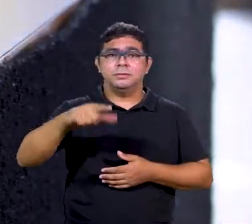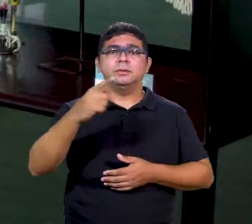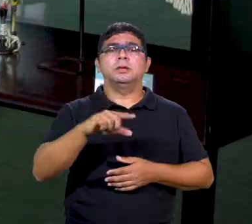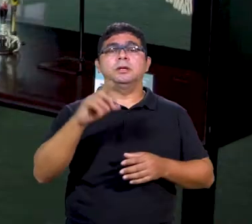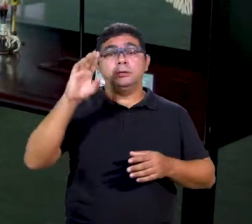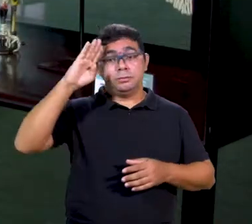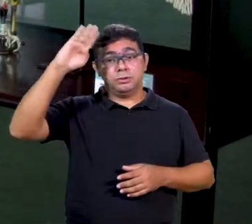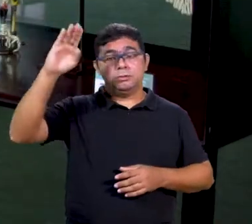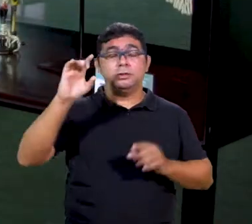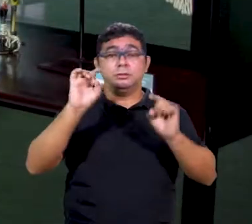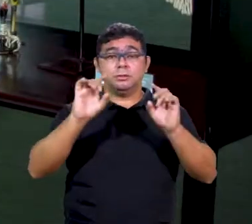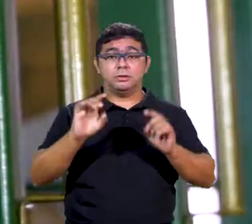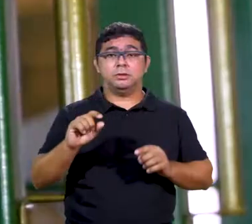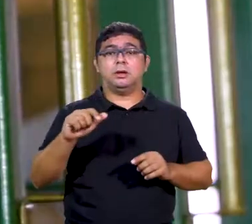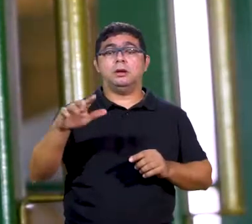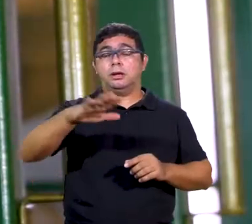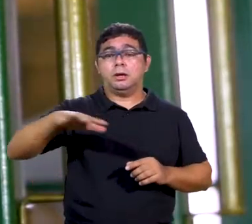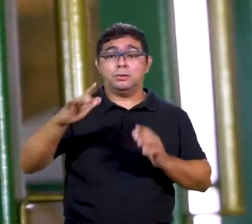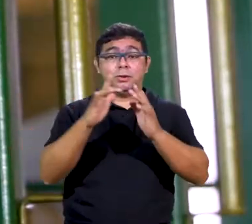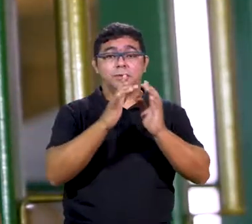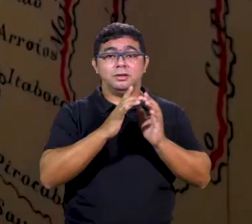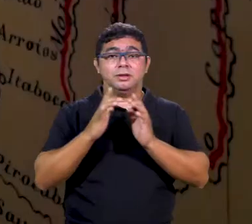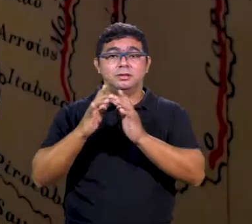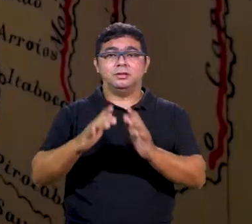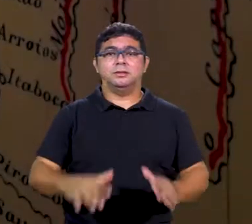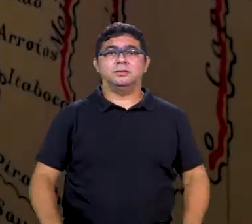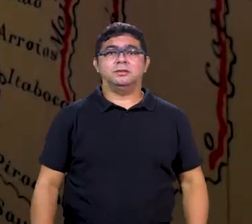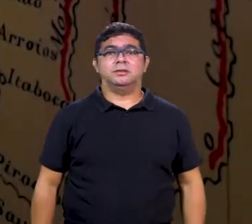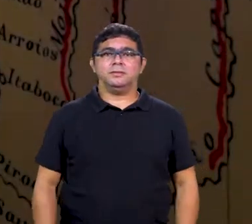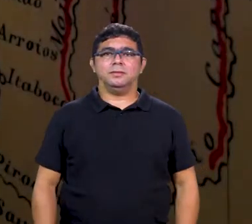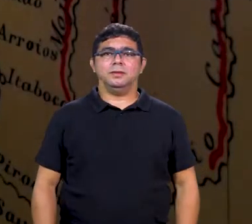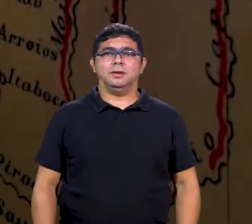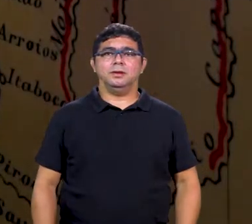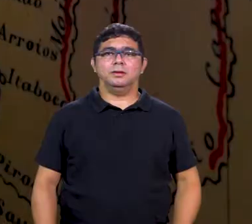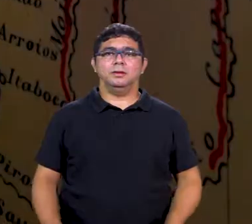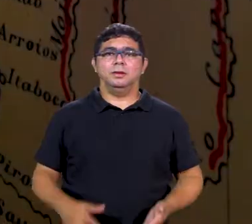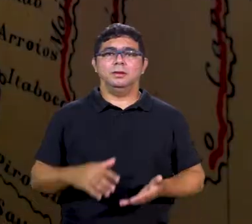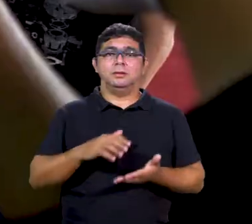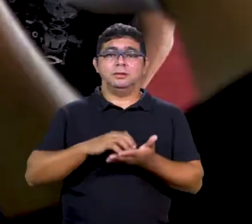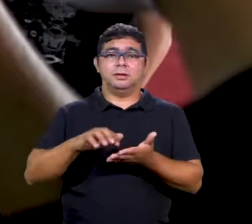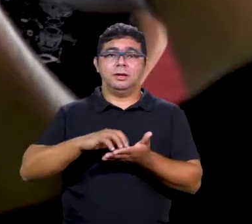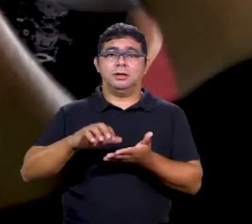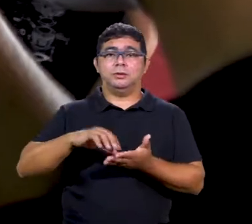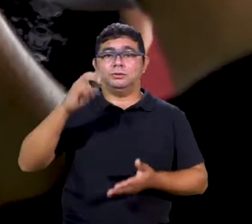limpeza, especialmente nas principais áreas de contato. É a Secretaria de Cultura e